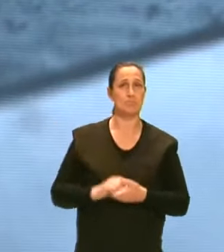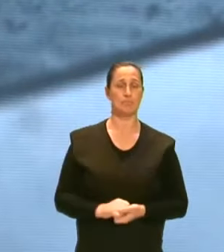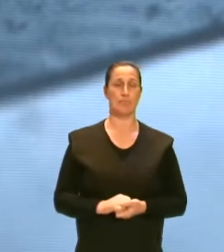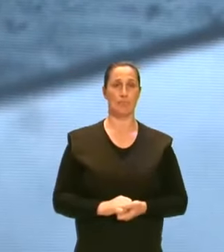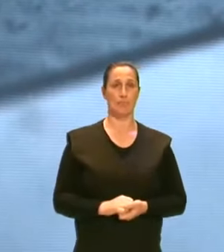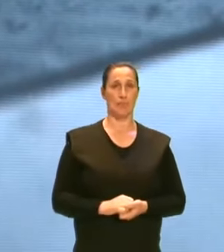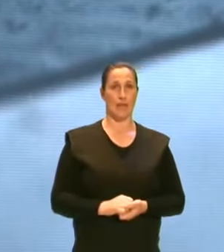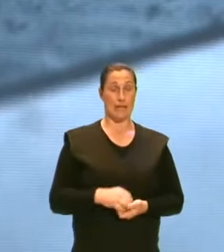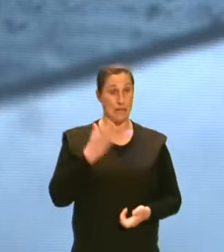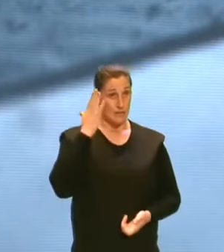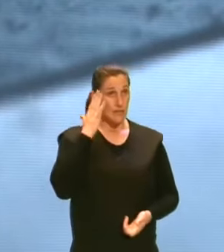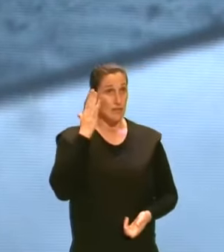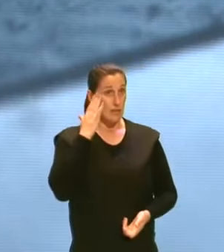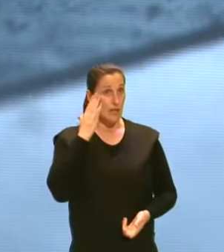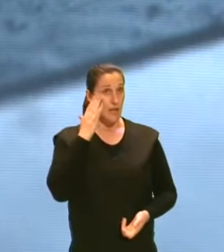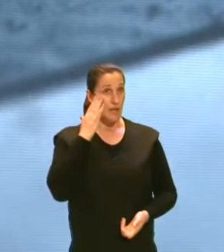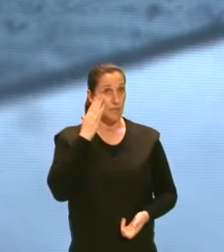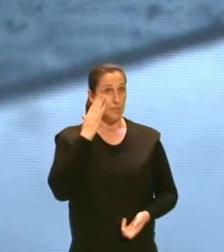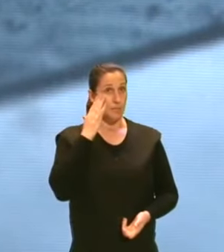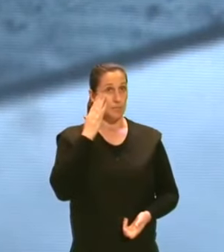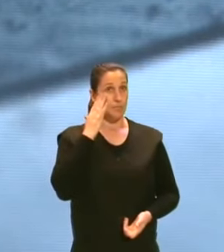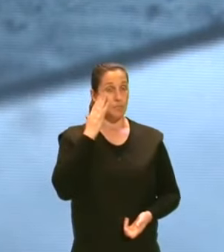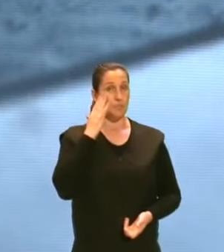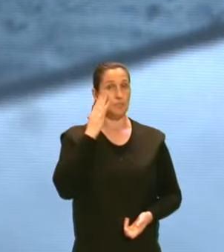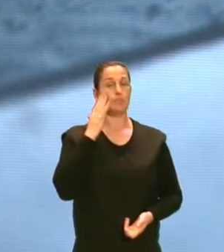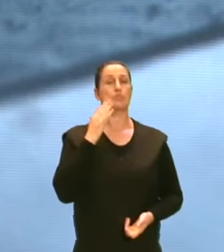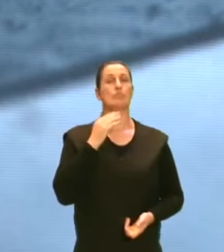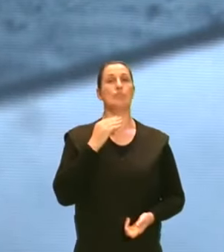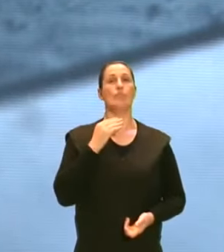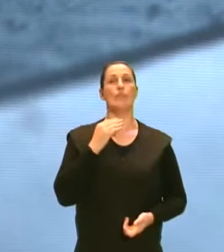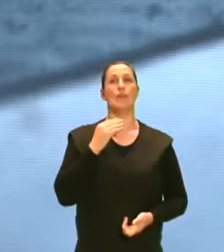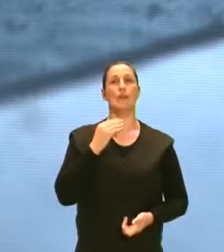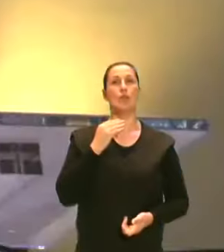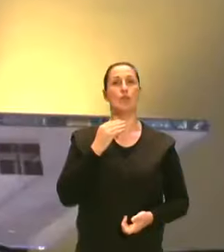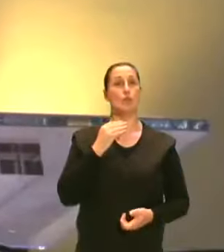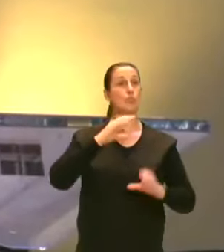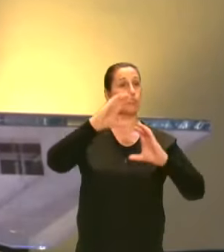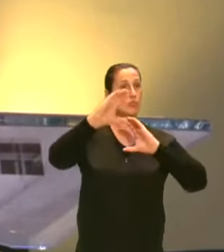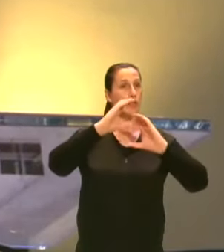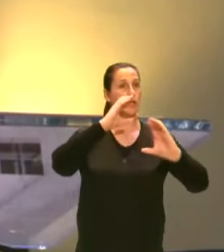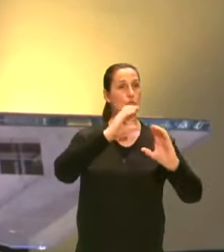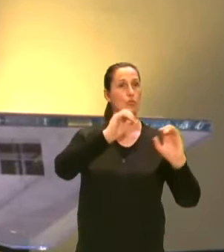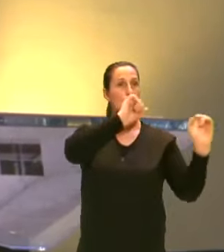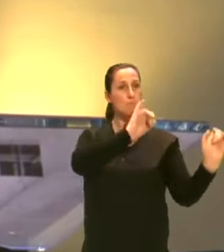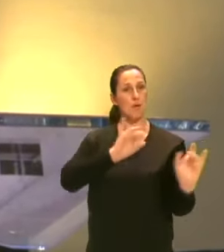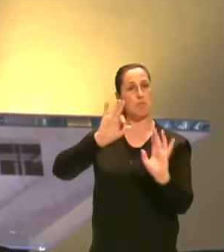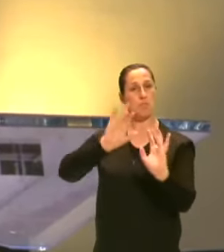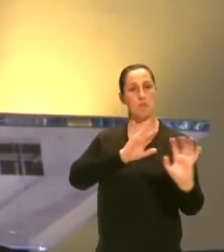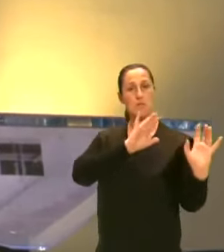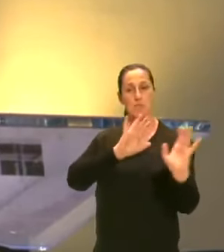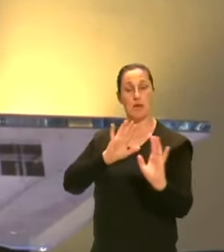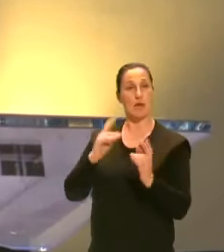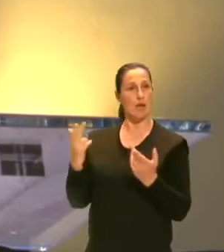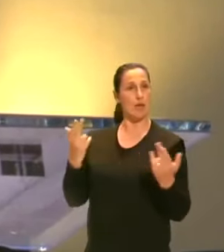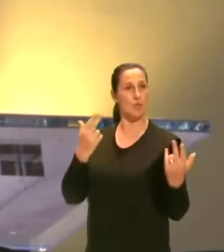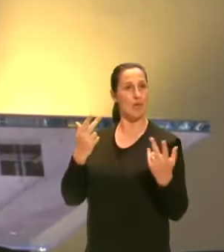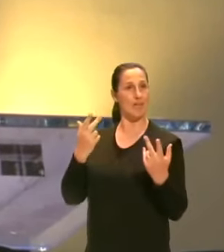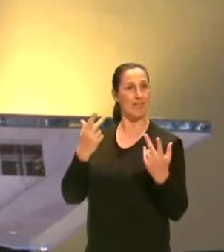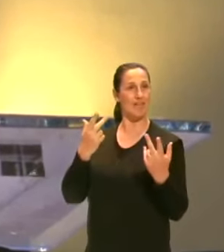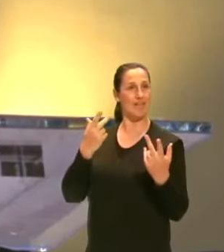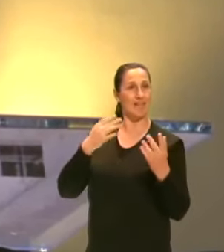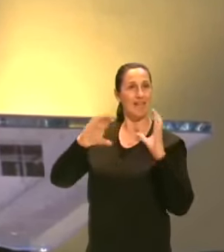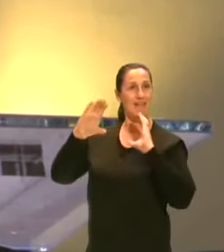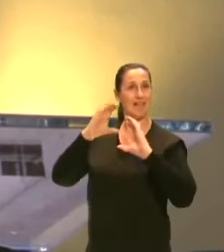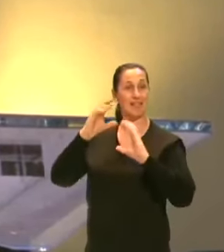Sabe, queridos, é impressionante porque esse cântico de peregrinação é o nosso cântico. Nós